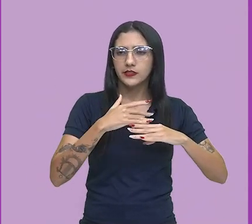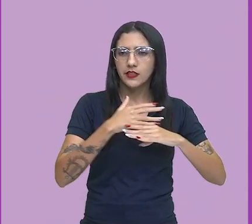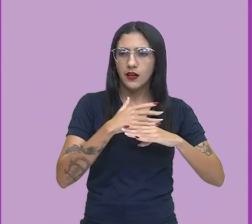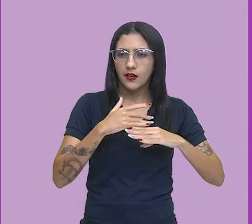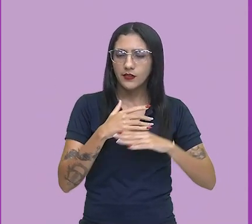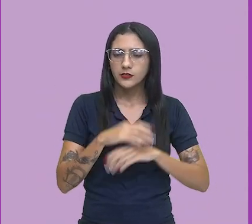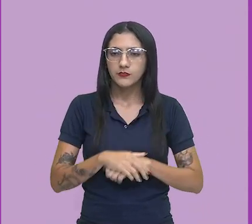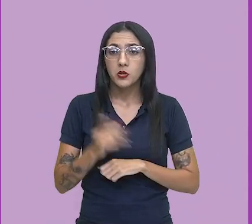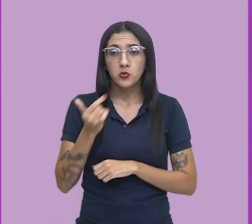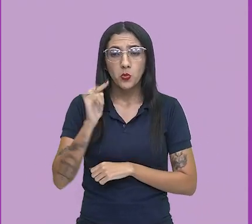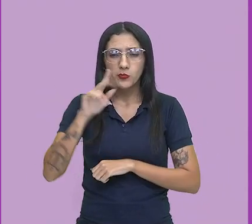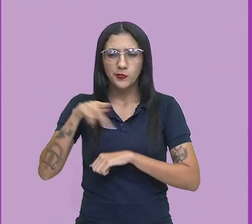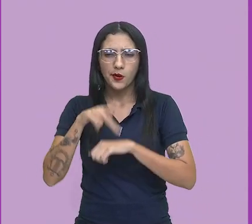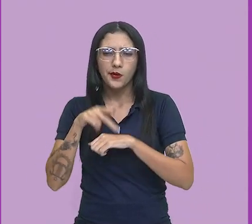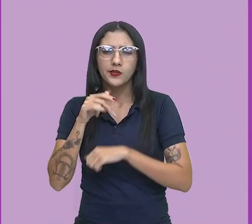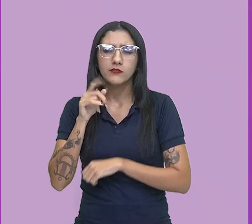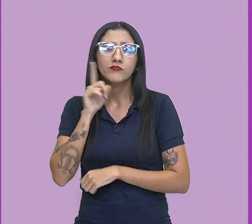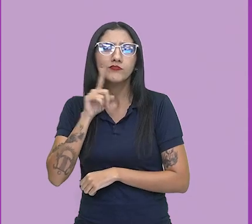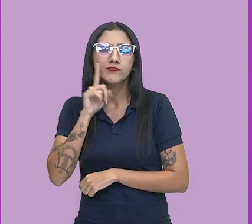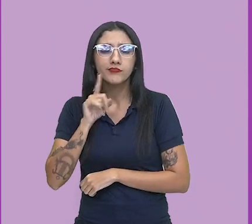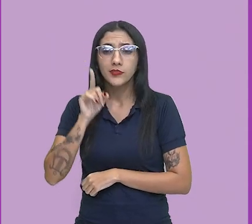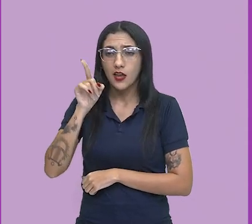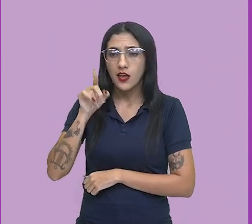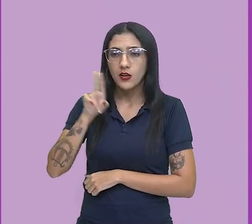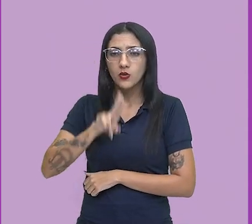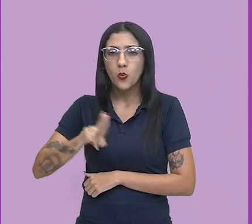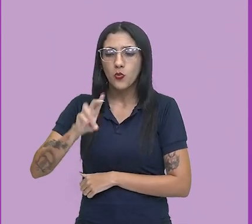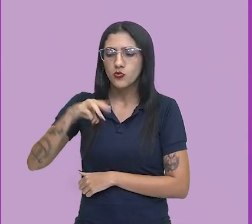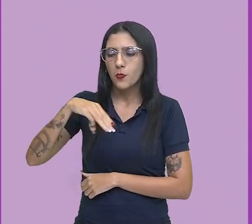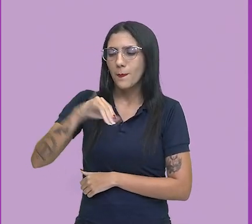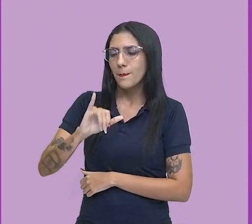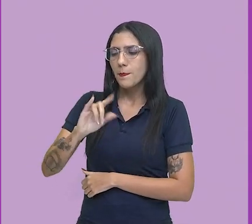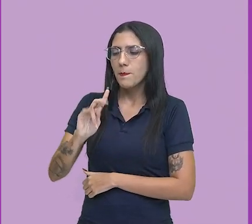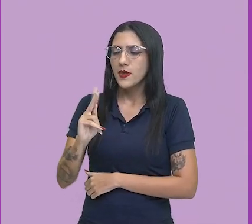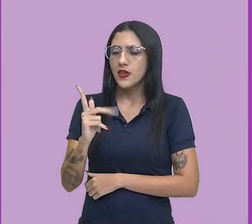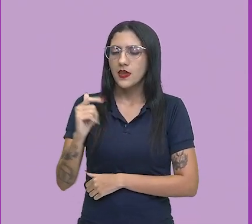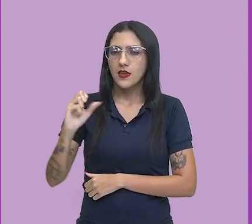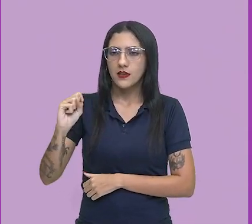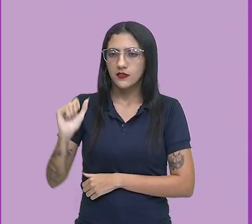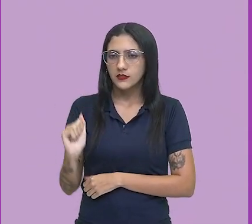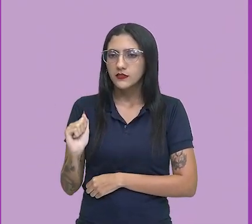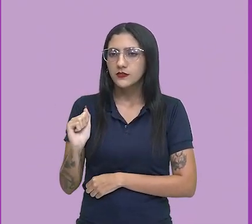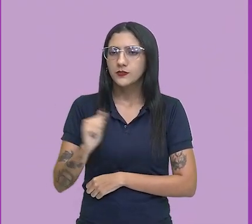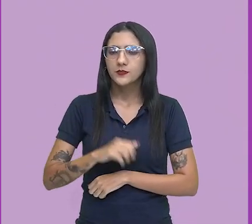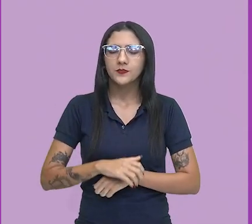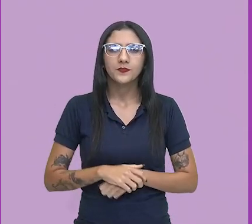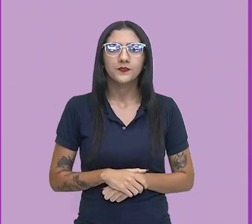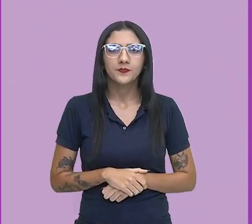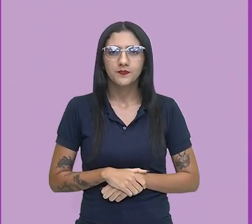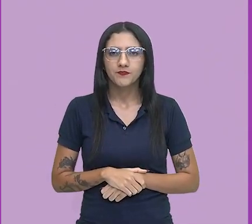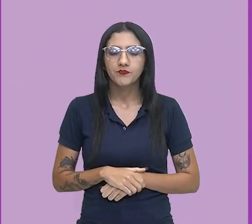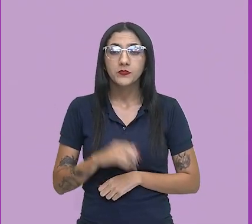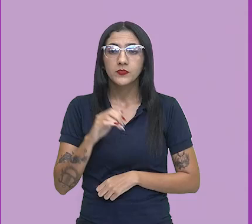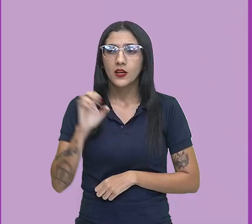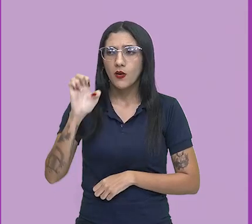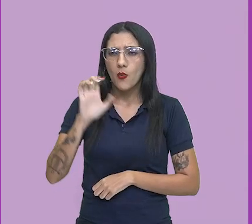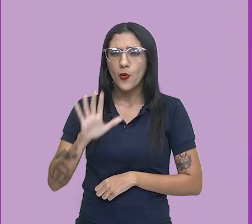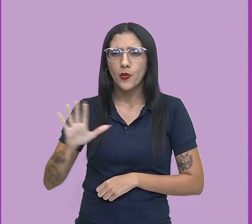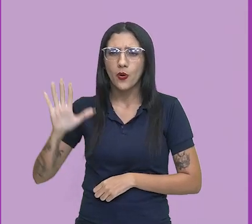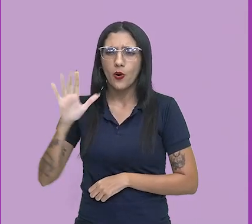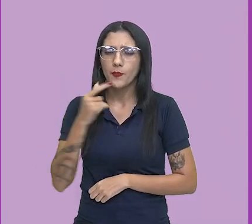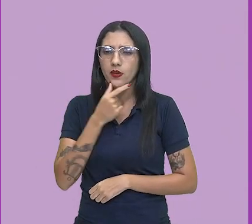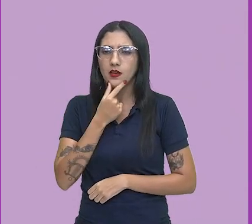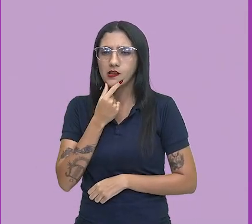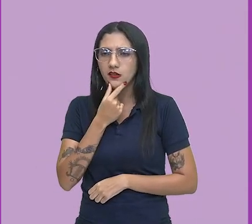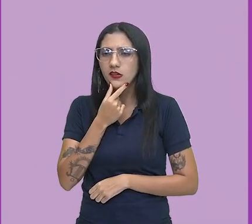outros países, como os Estados Unidos, eles já usam as milhas, né? Na Europa, na Inglaterra, por